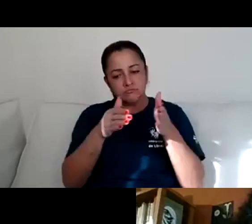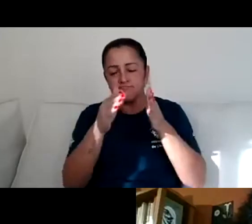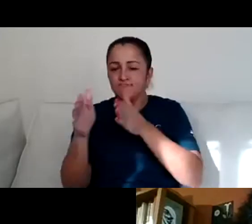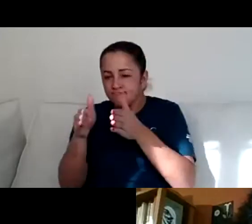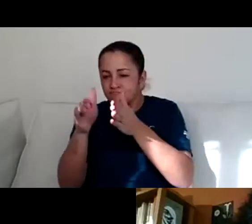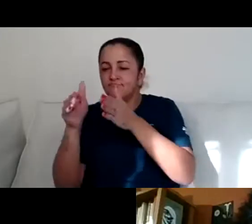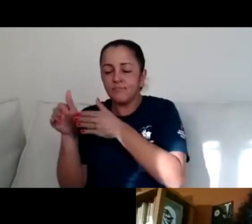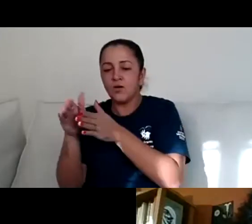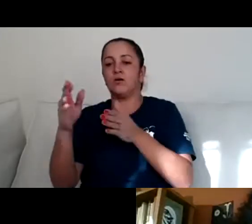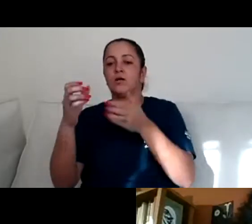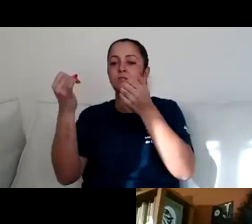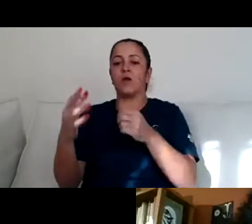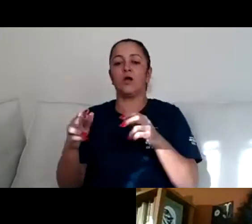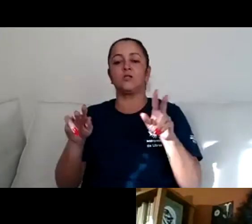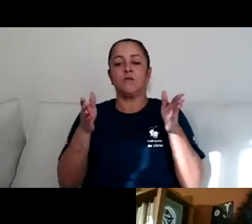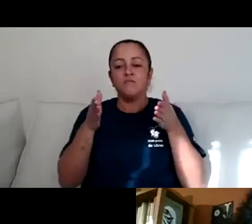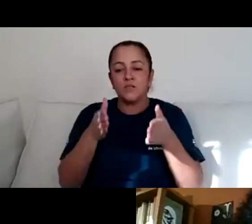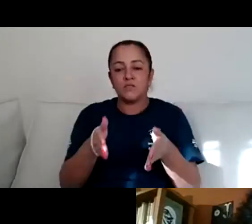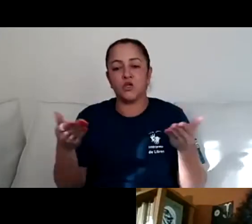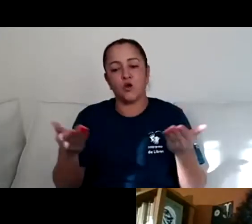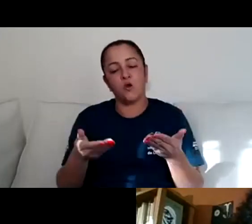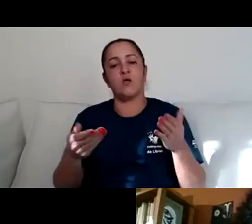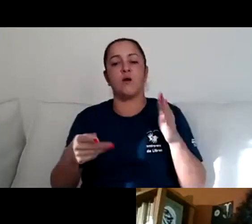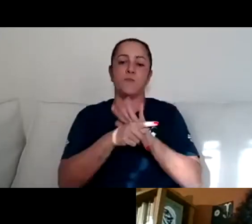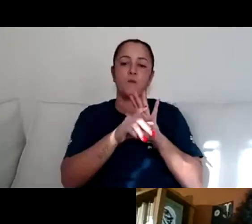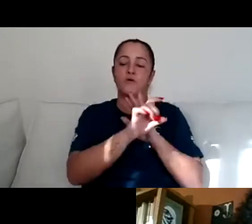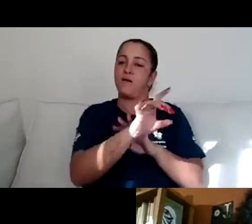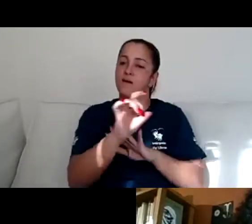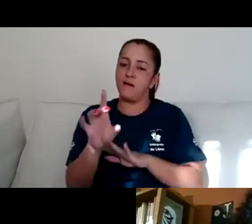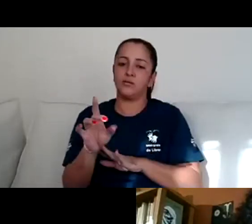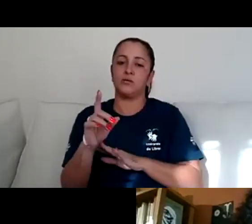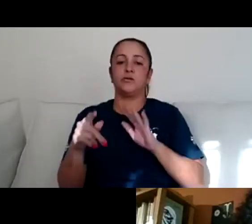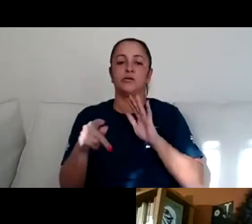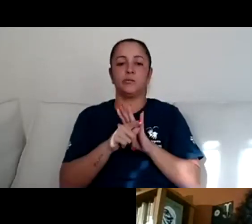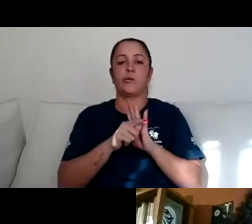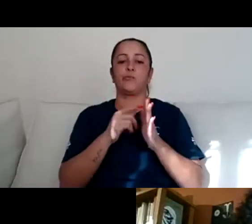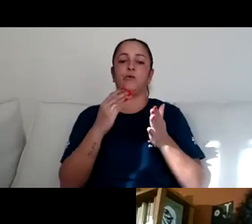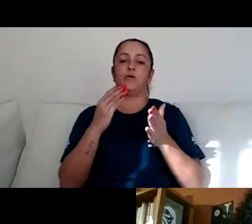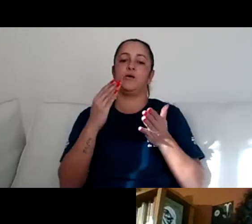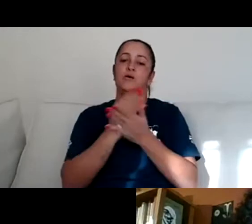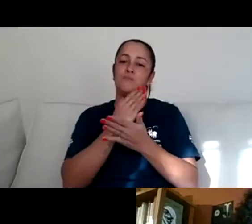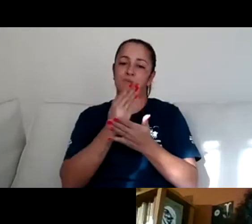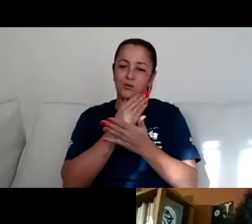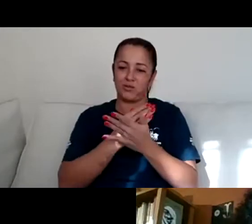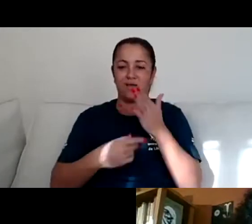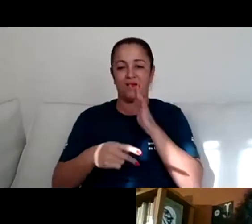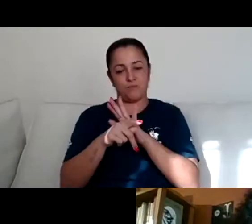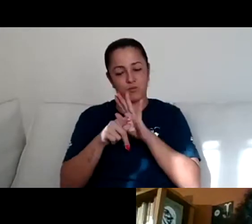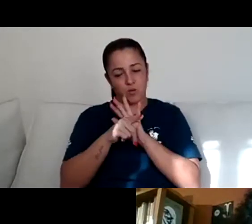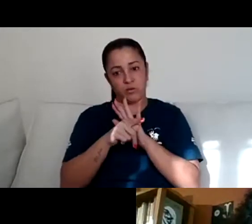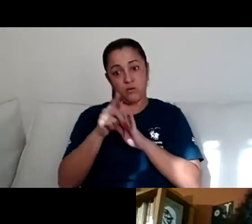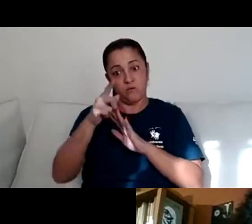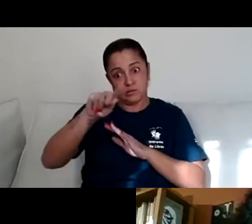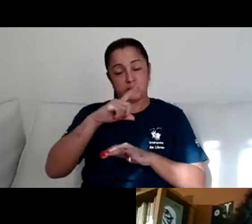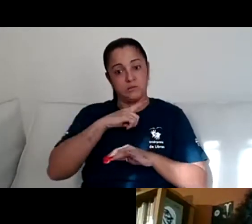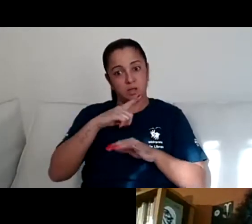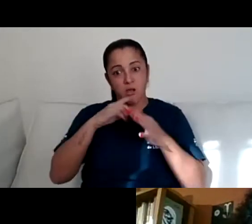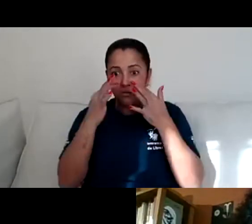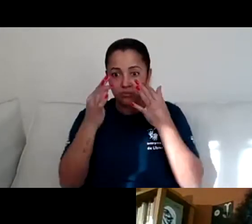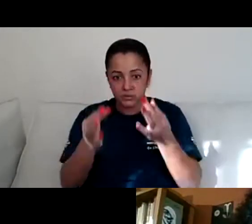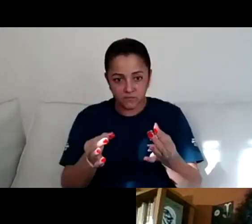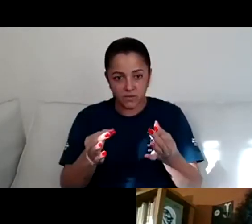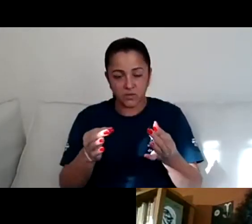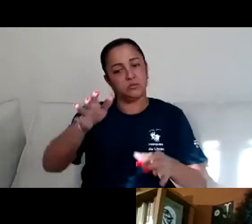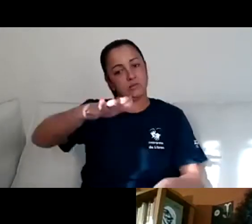relação de cada uma com a biblioteca, como que vocês têm observado este espaço a partir do momento